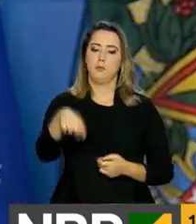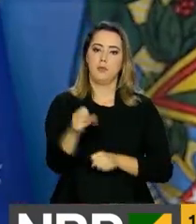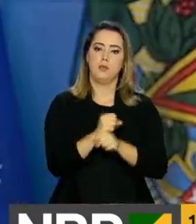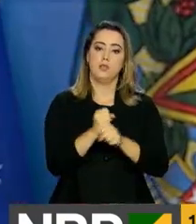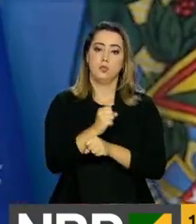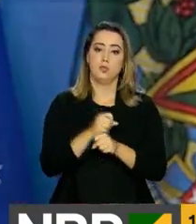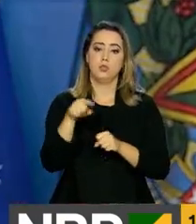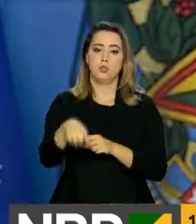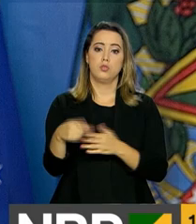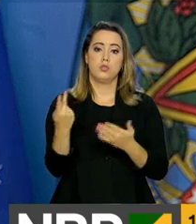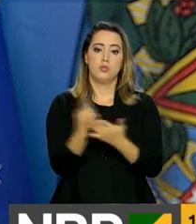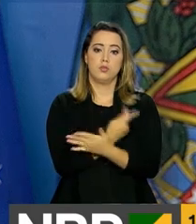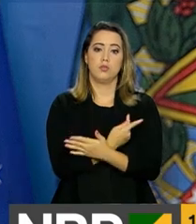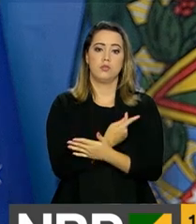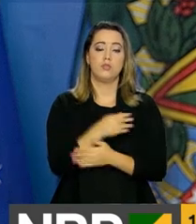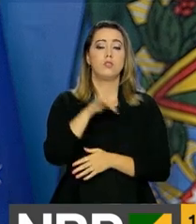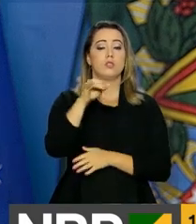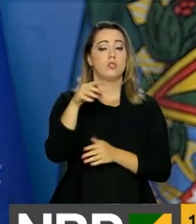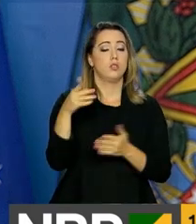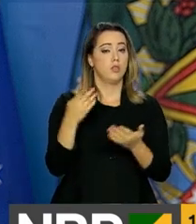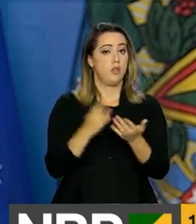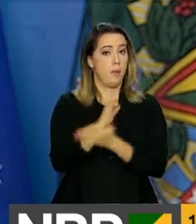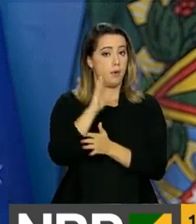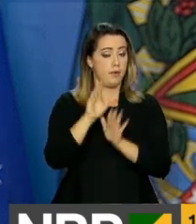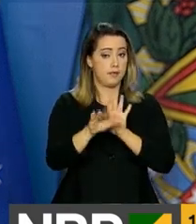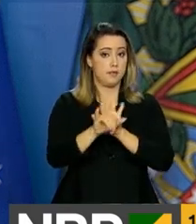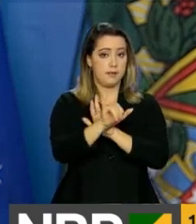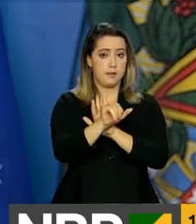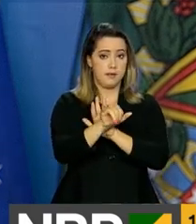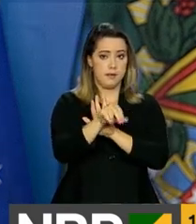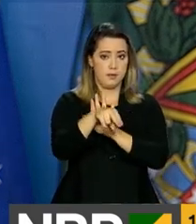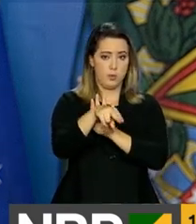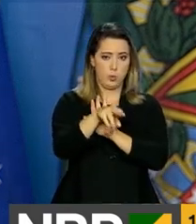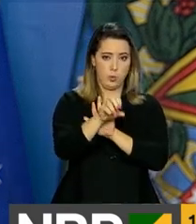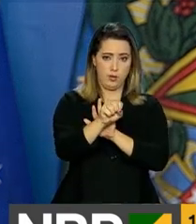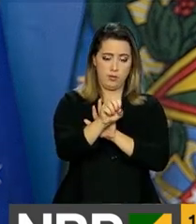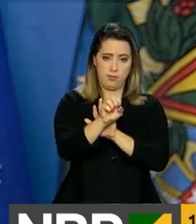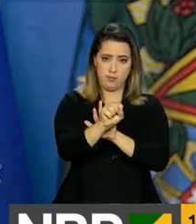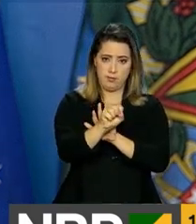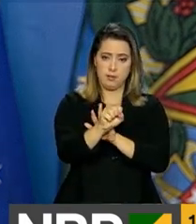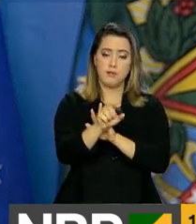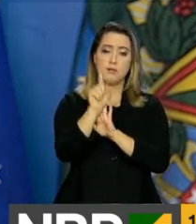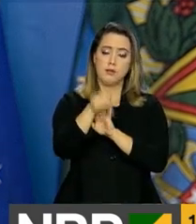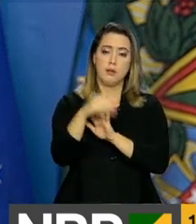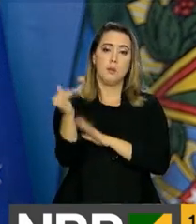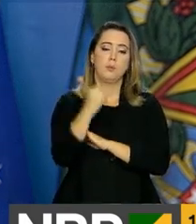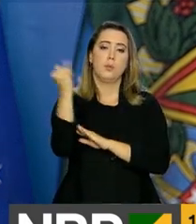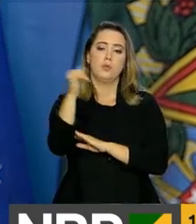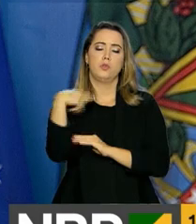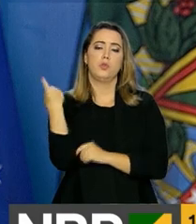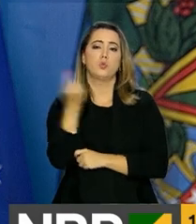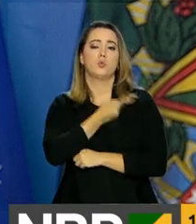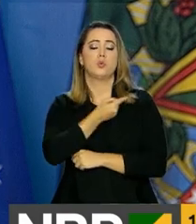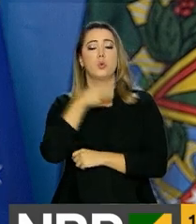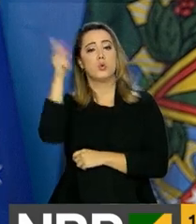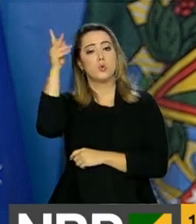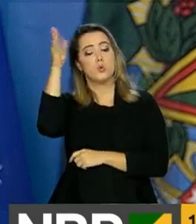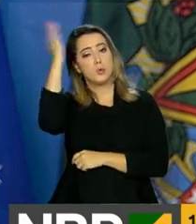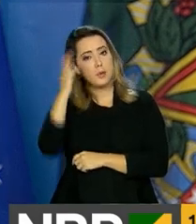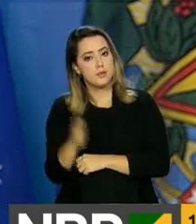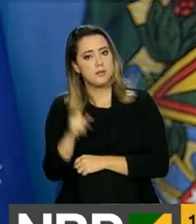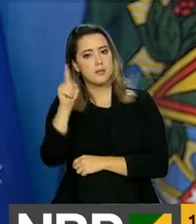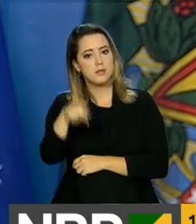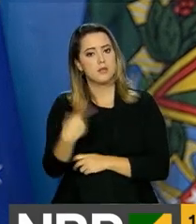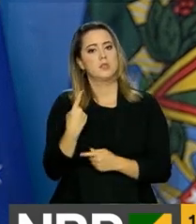reforma trabalhista reforma previdenciária ea reforma previdenciária que é fundamental é para o país e vamos